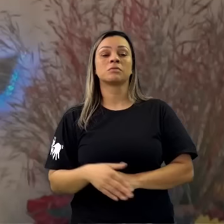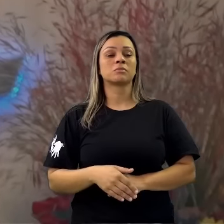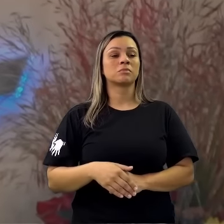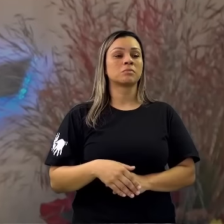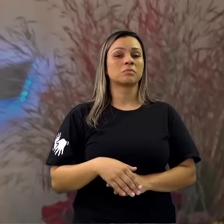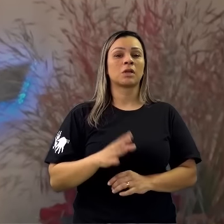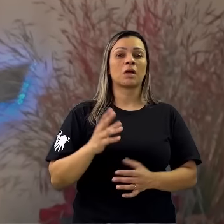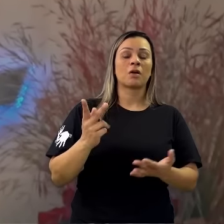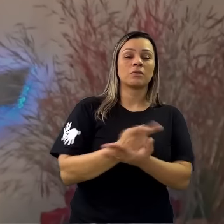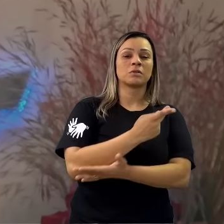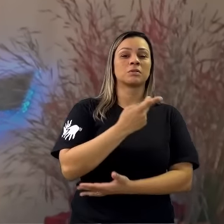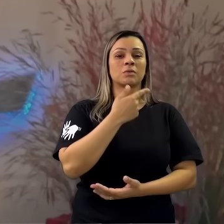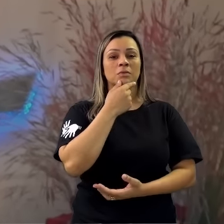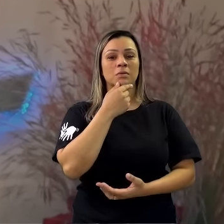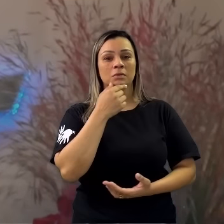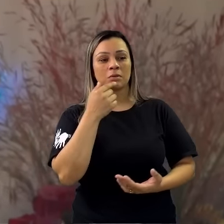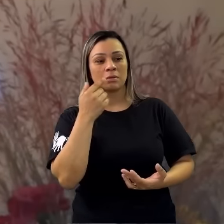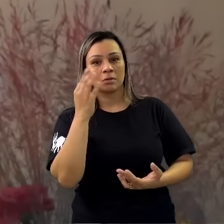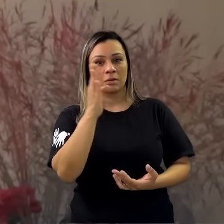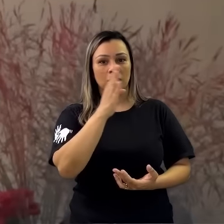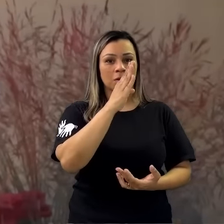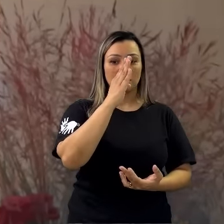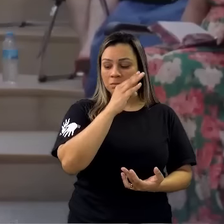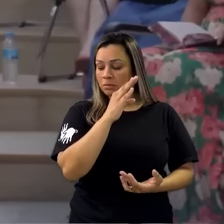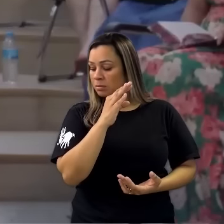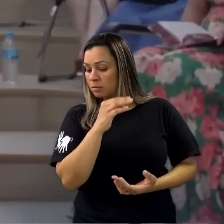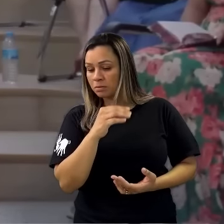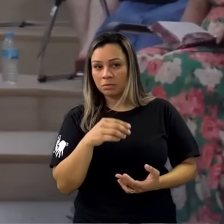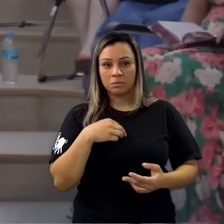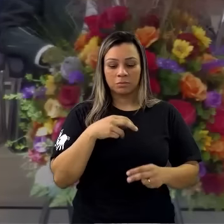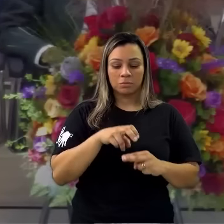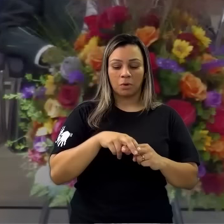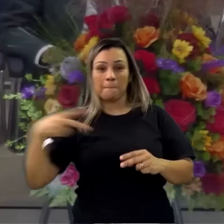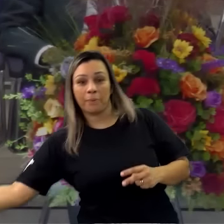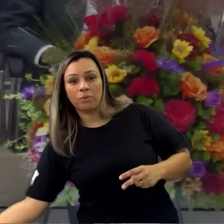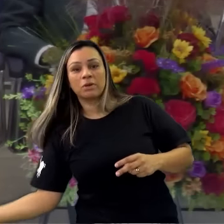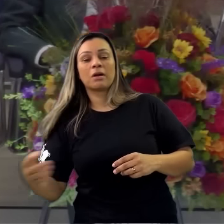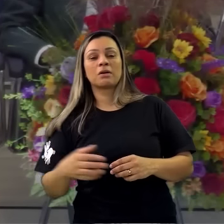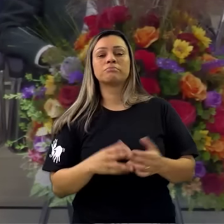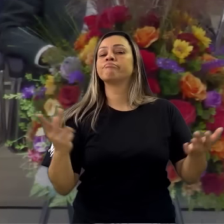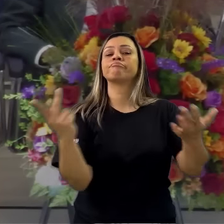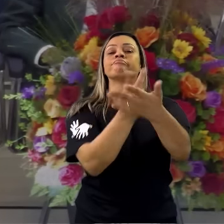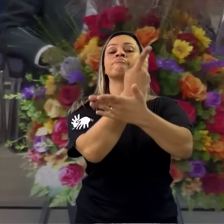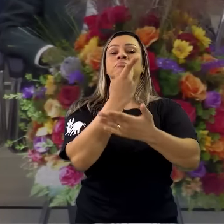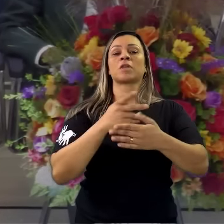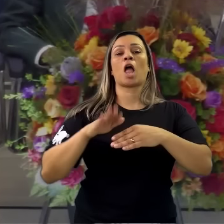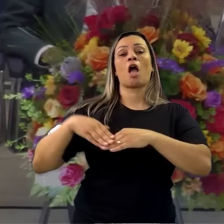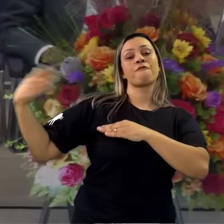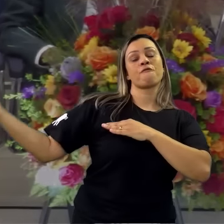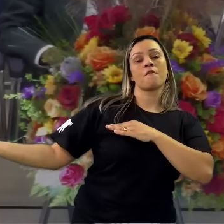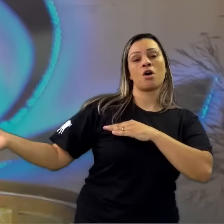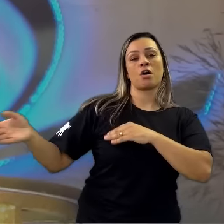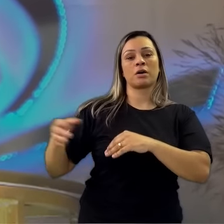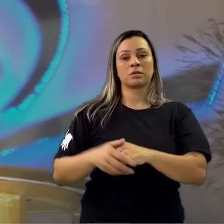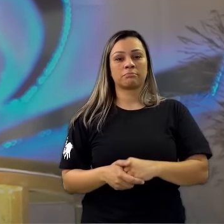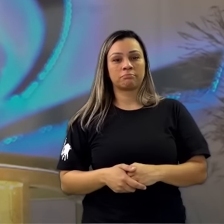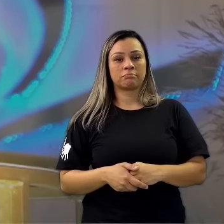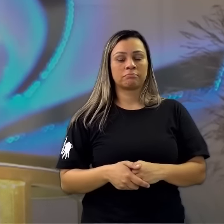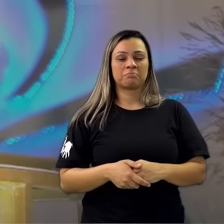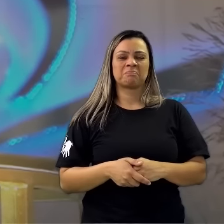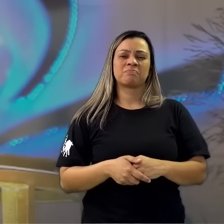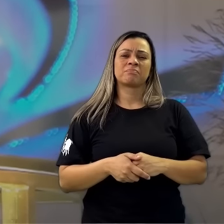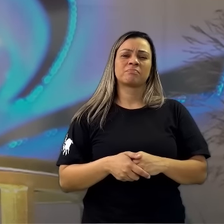vacilou e caiu vou fazer uma pergunta caiu dentro ou fora nota de rodapé Você pode até ver alguém aqui de dentro